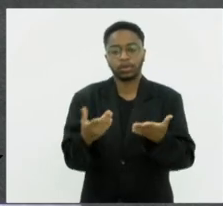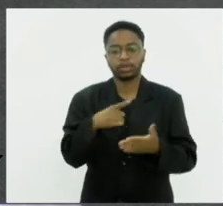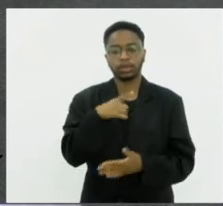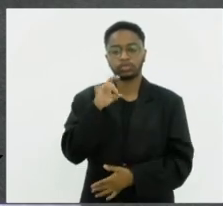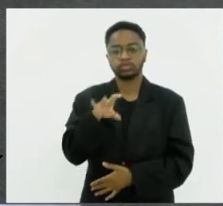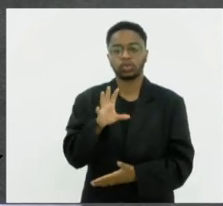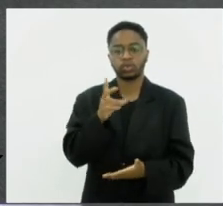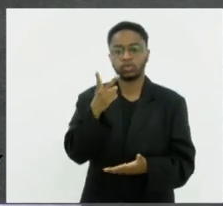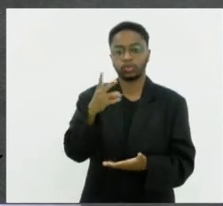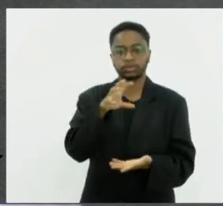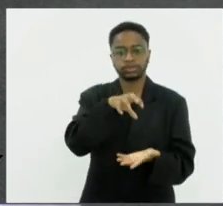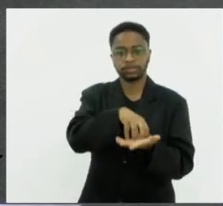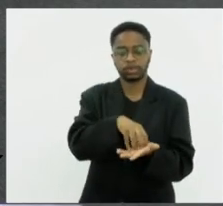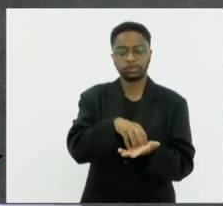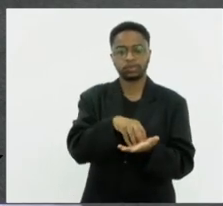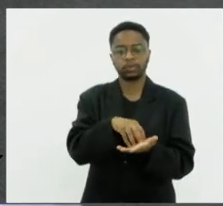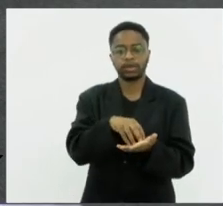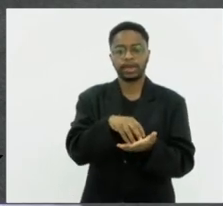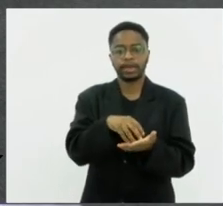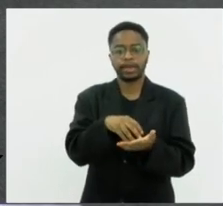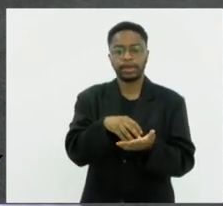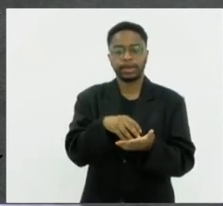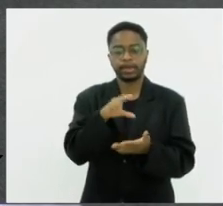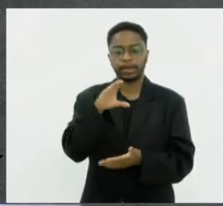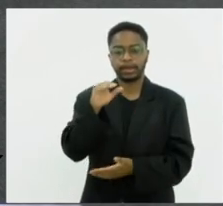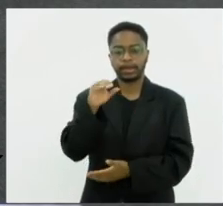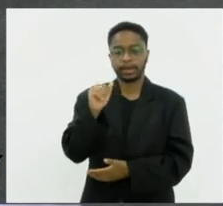dois centros de castração municipal, né? Tem um